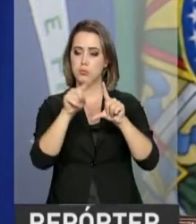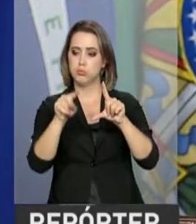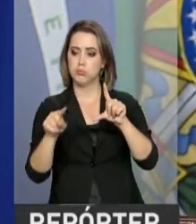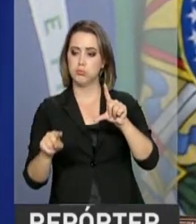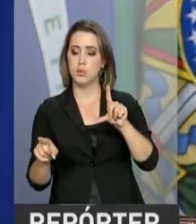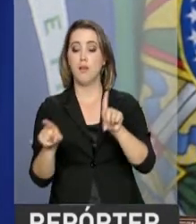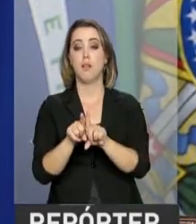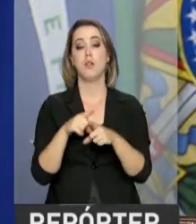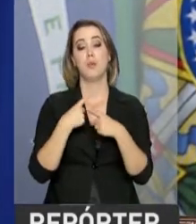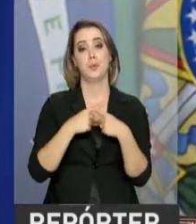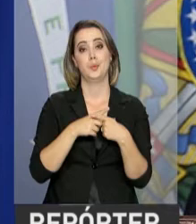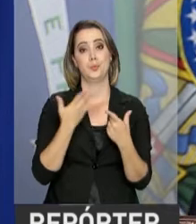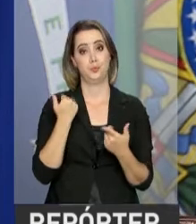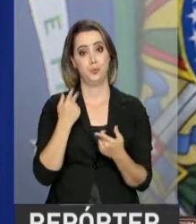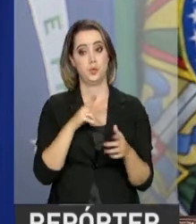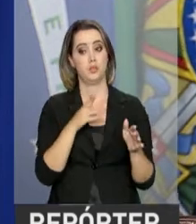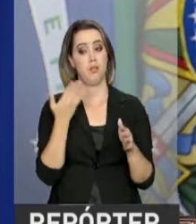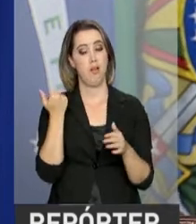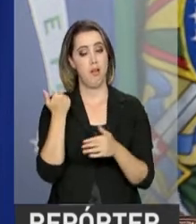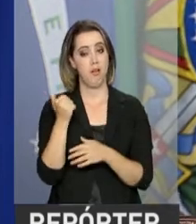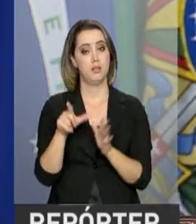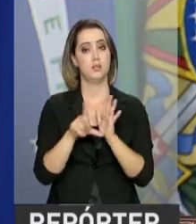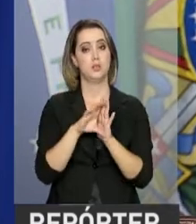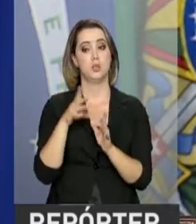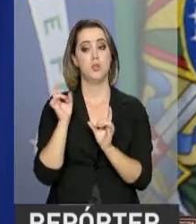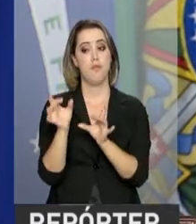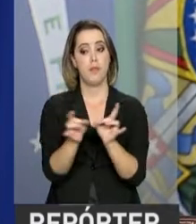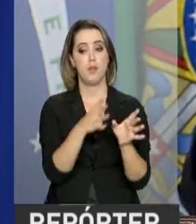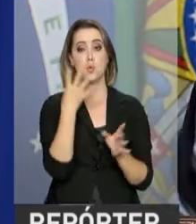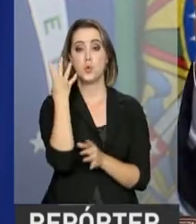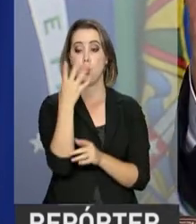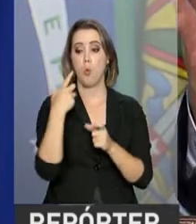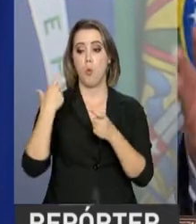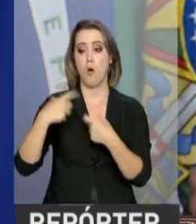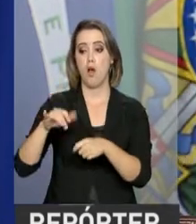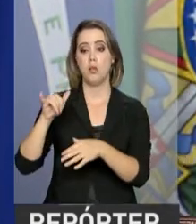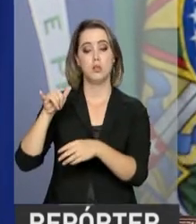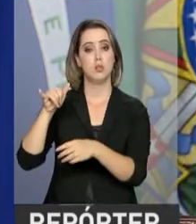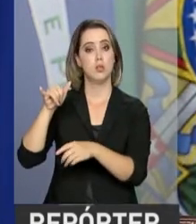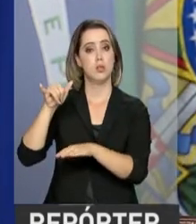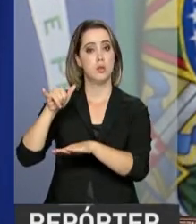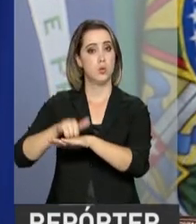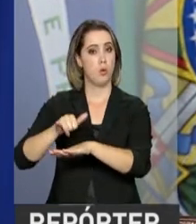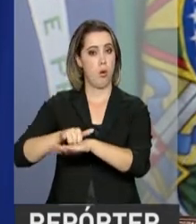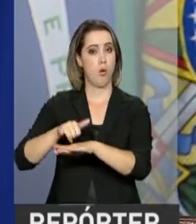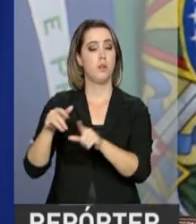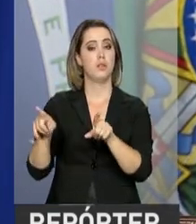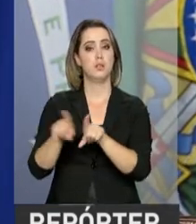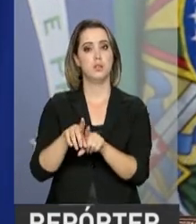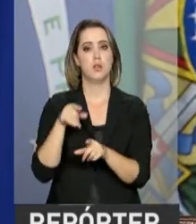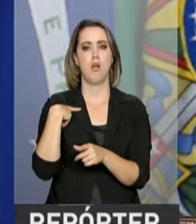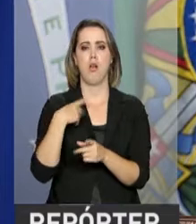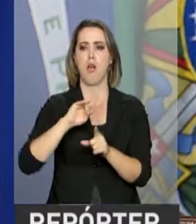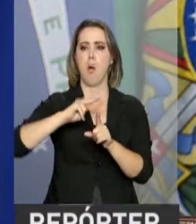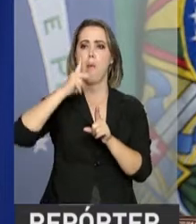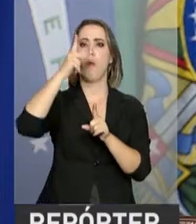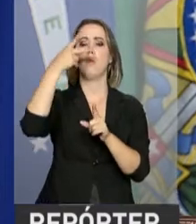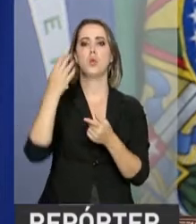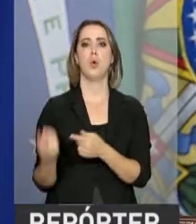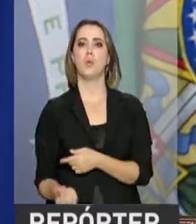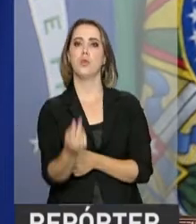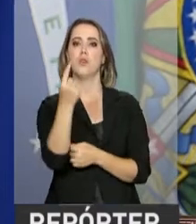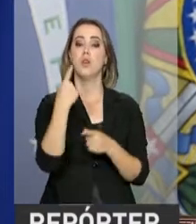avante a concessão de 4 aeroportos com ágio extraordinário em face da